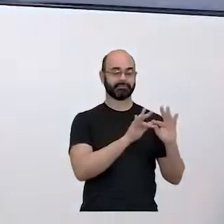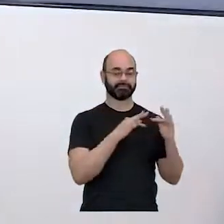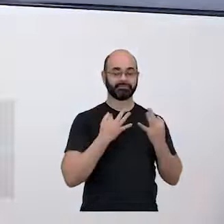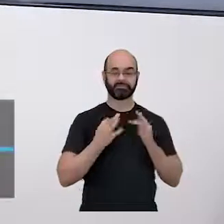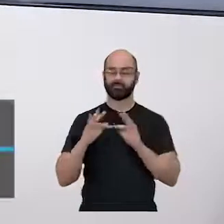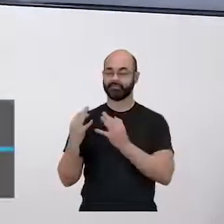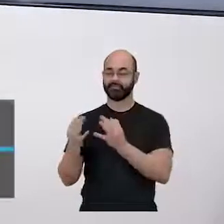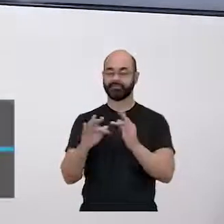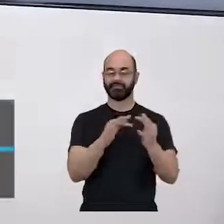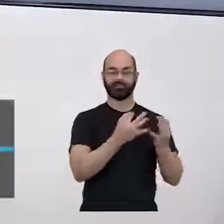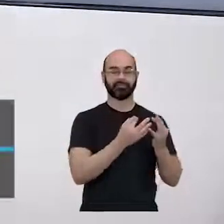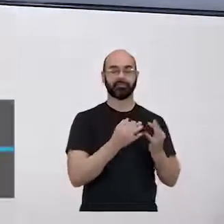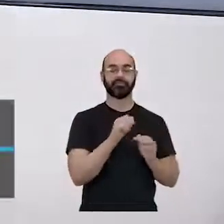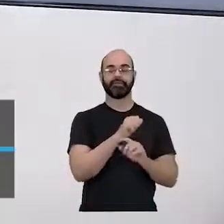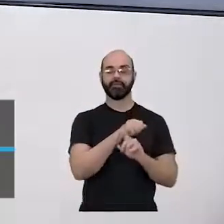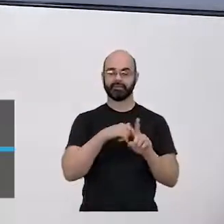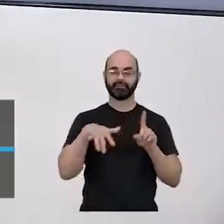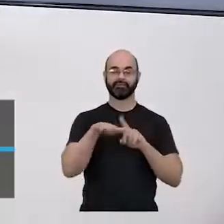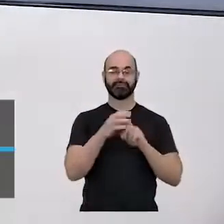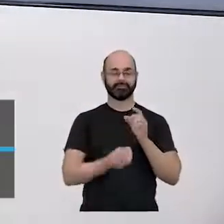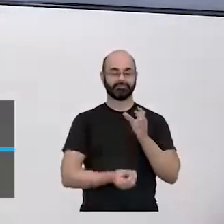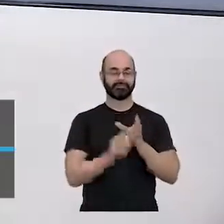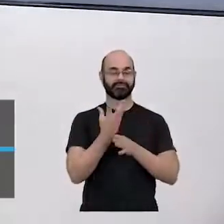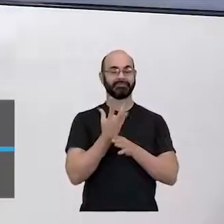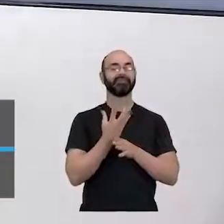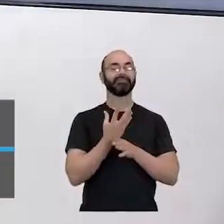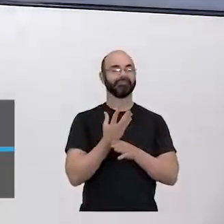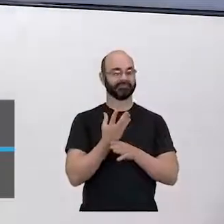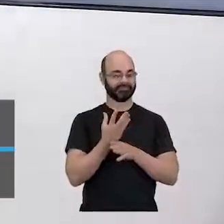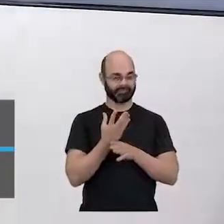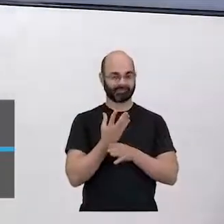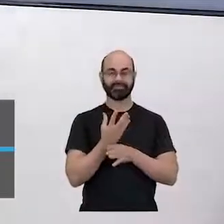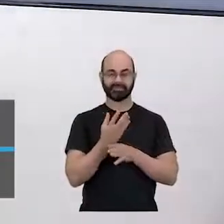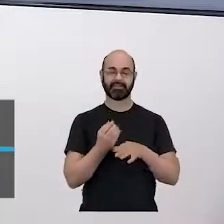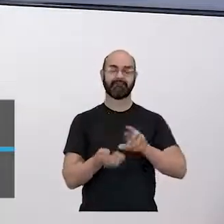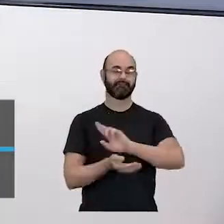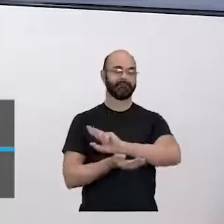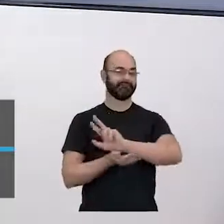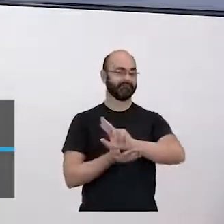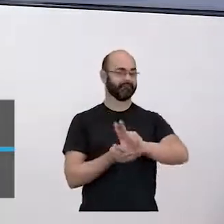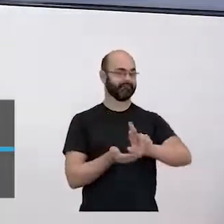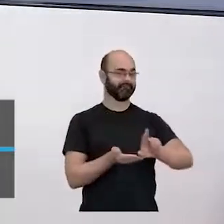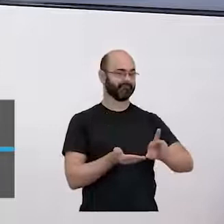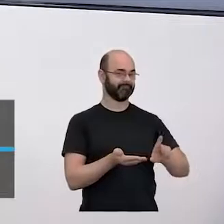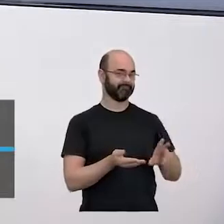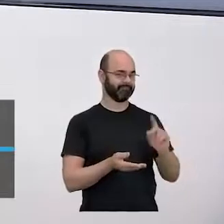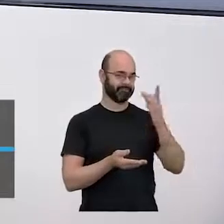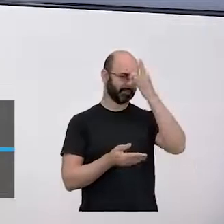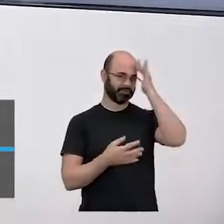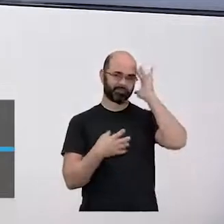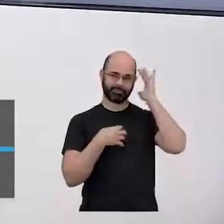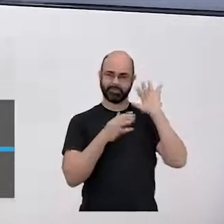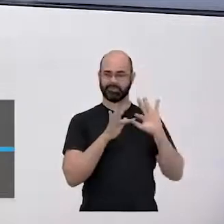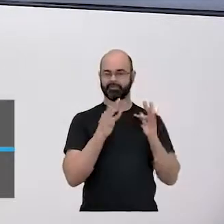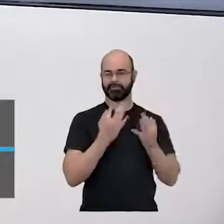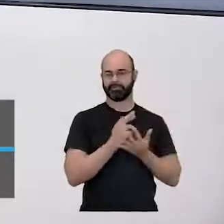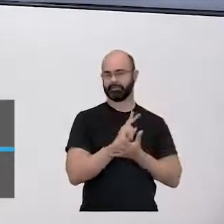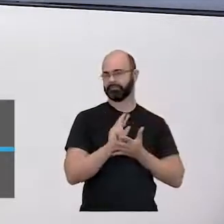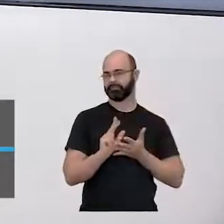temos exemplos de grupos familiares diversos, de diversos tipos. E